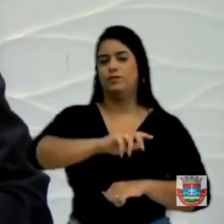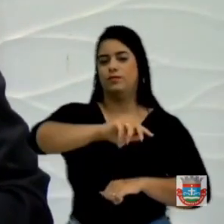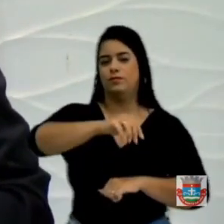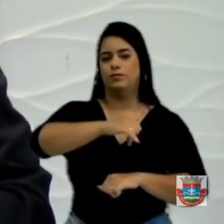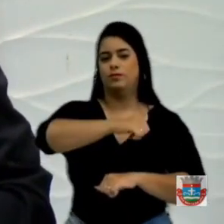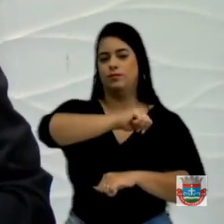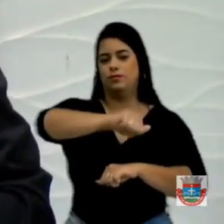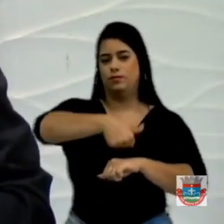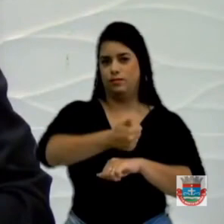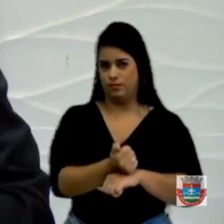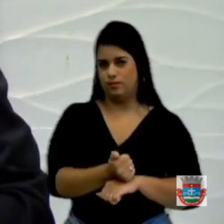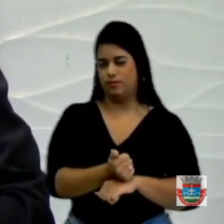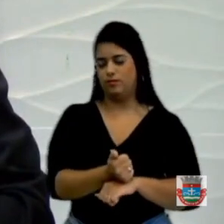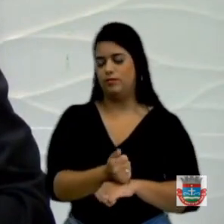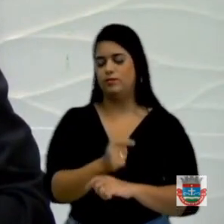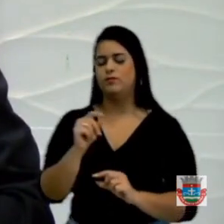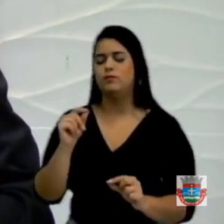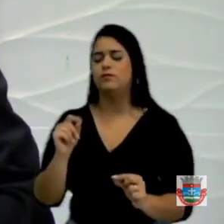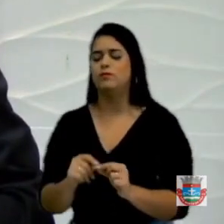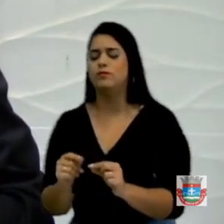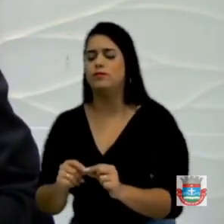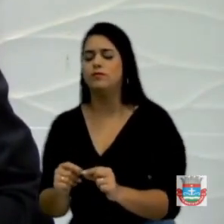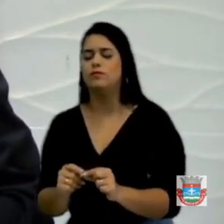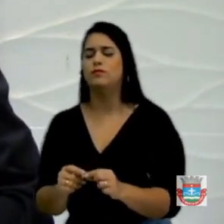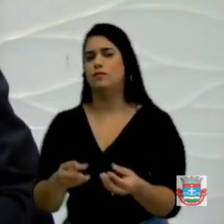observar como é que fica a qualidade do serviço?